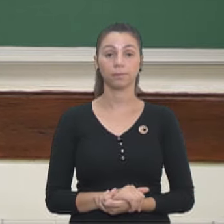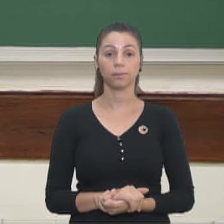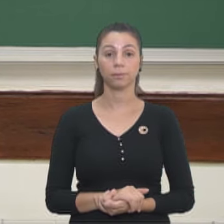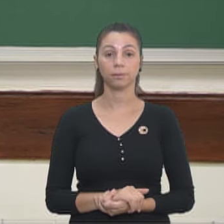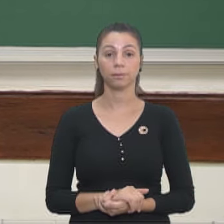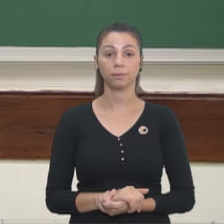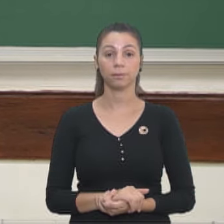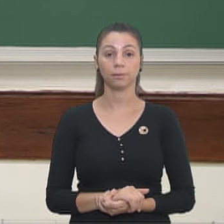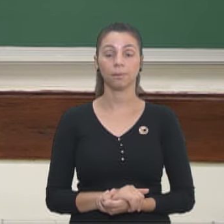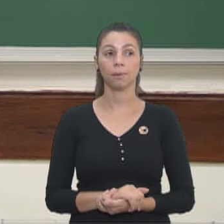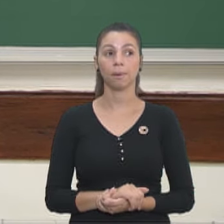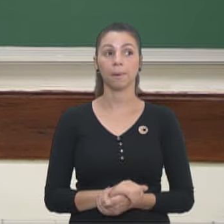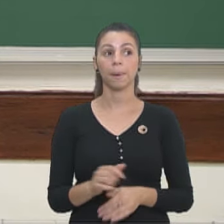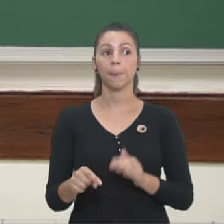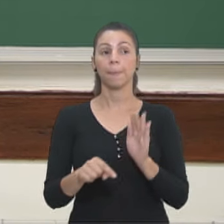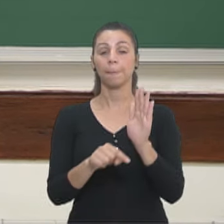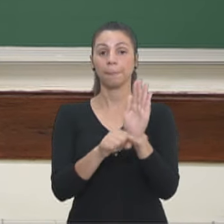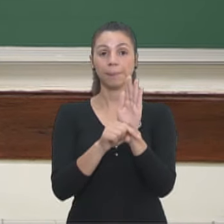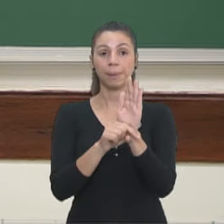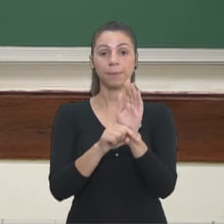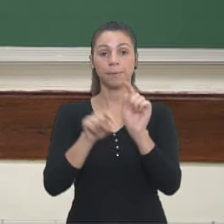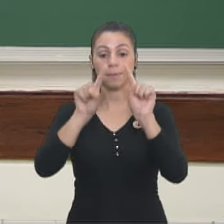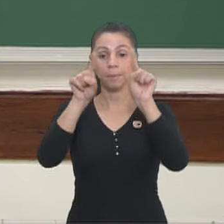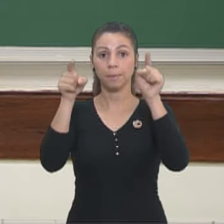menos o mais 32.